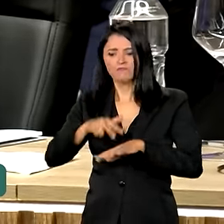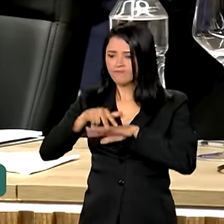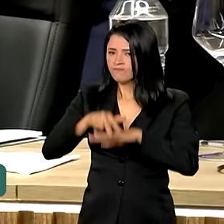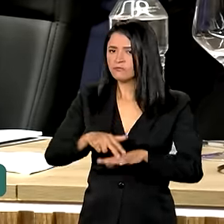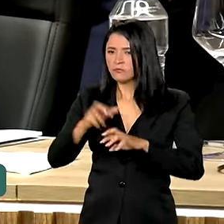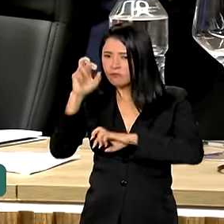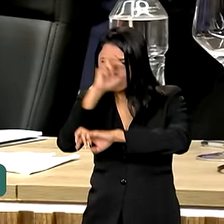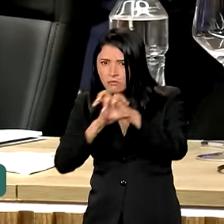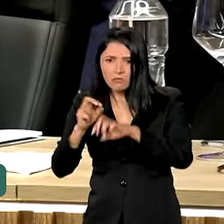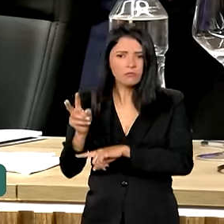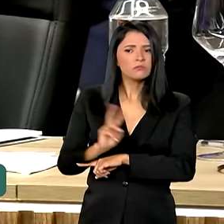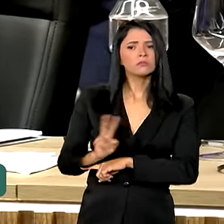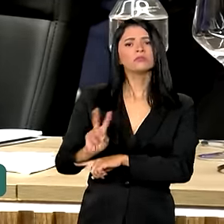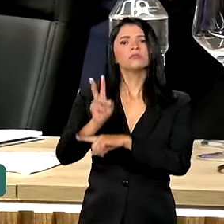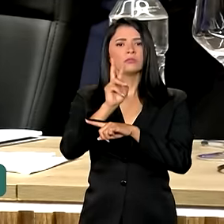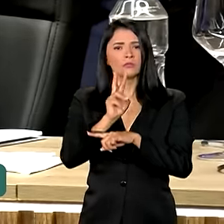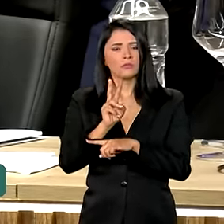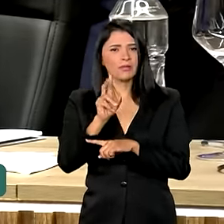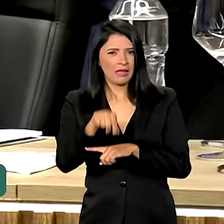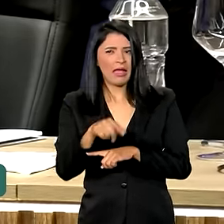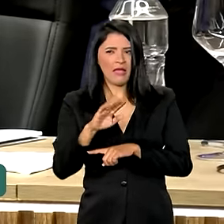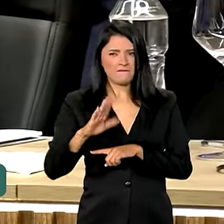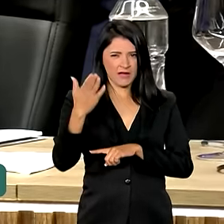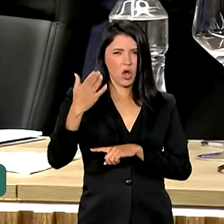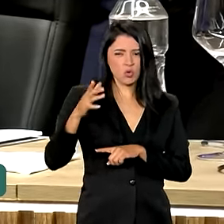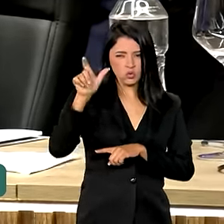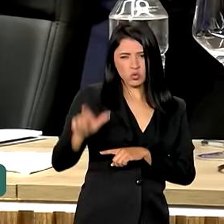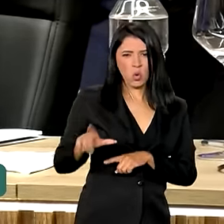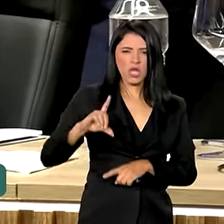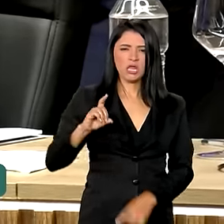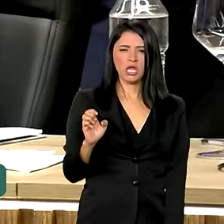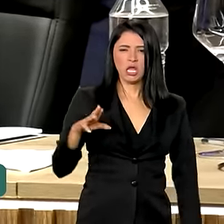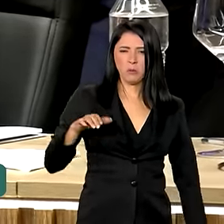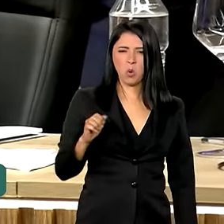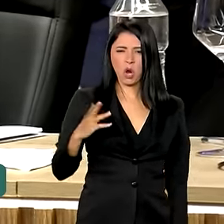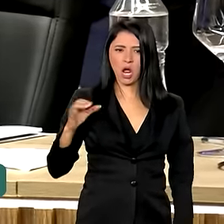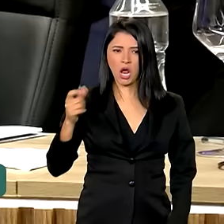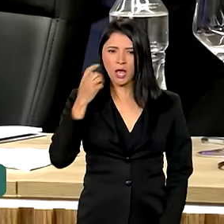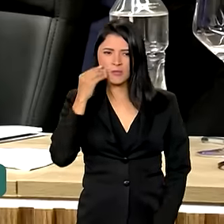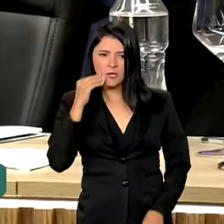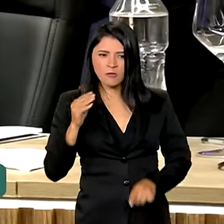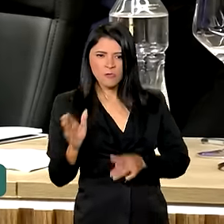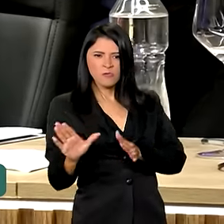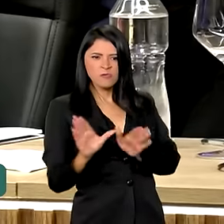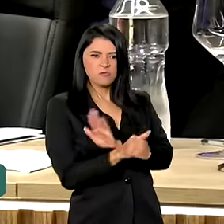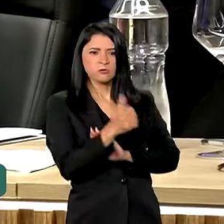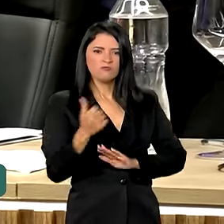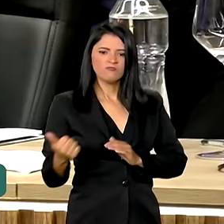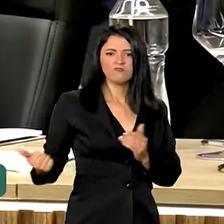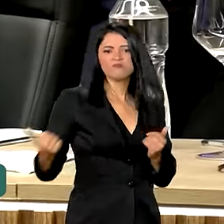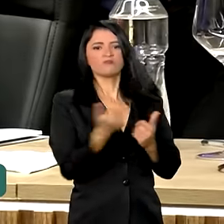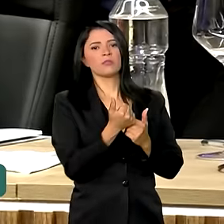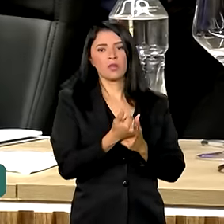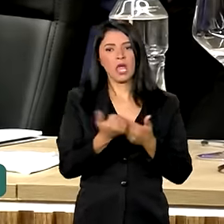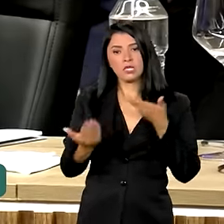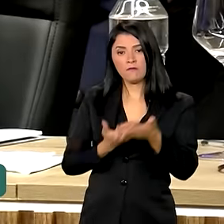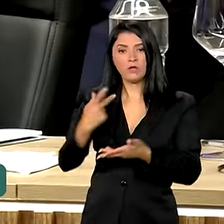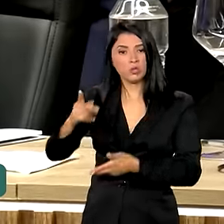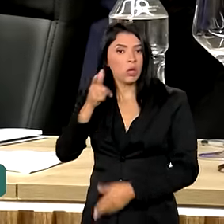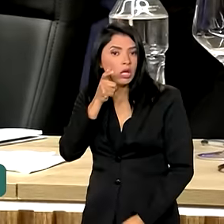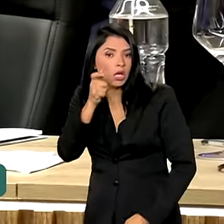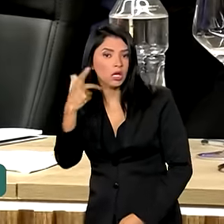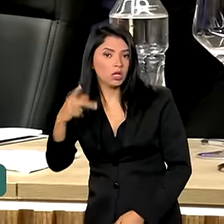permanecer vigilantes. Falsos democratas tentam solapar as instituições e colocá-las a serviço de